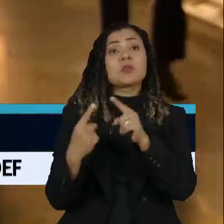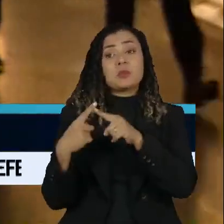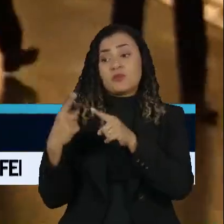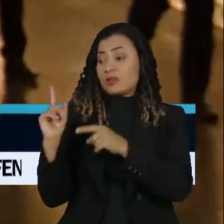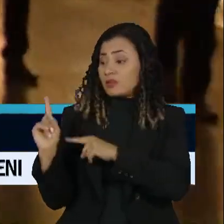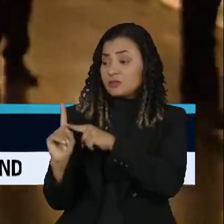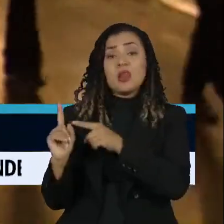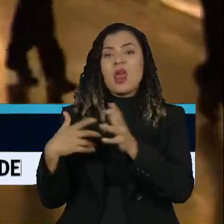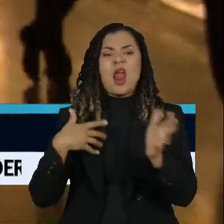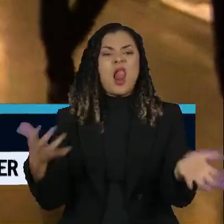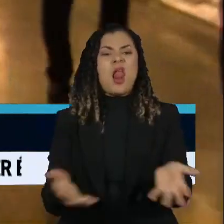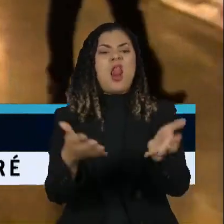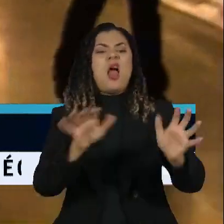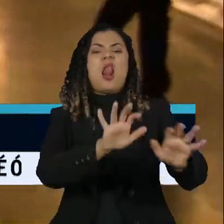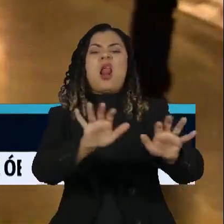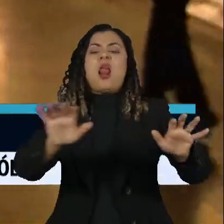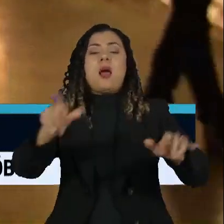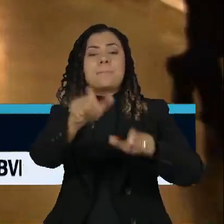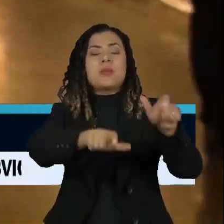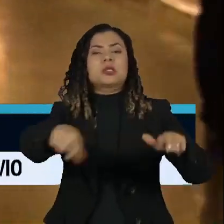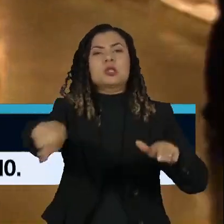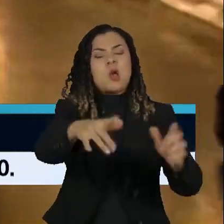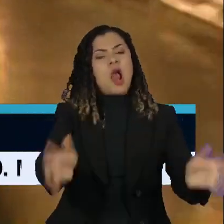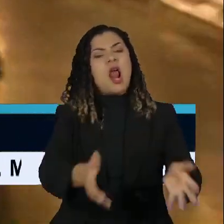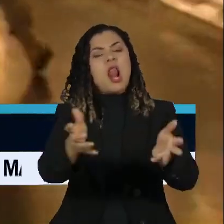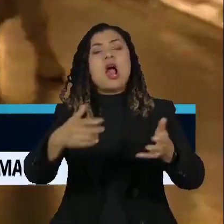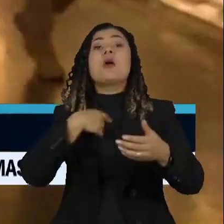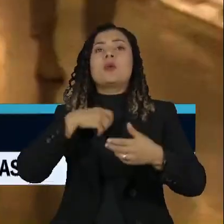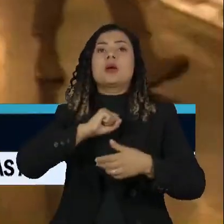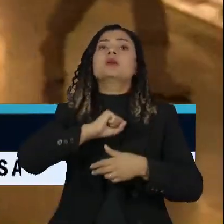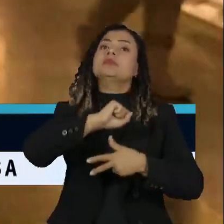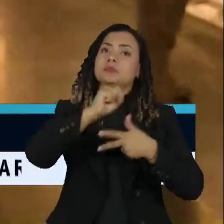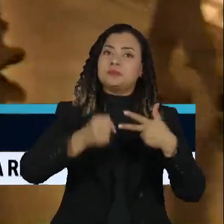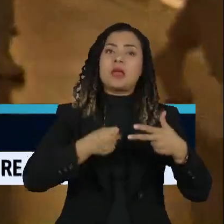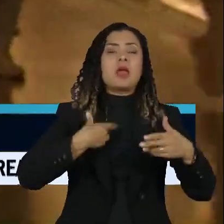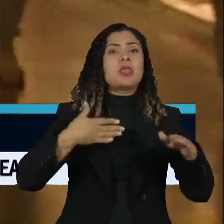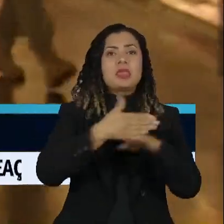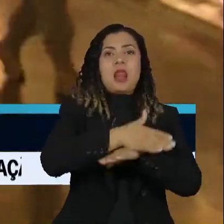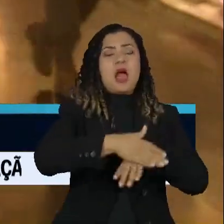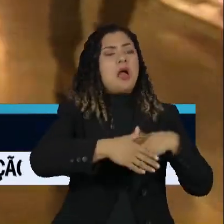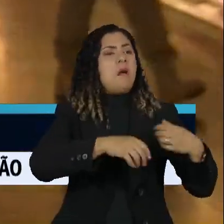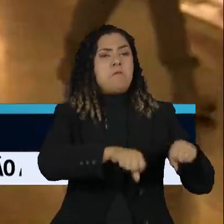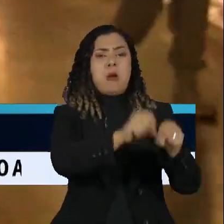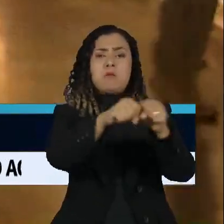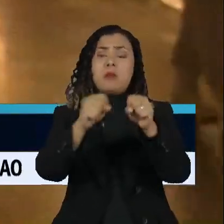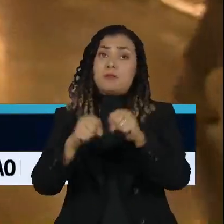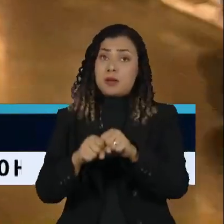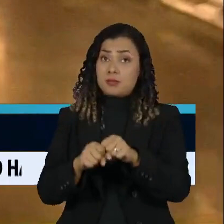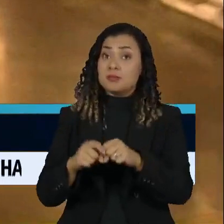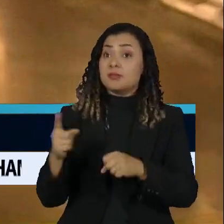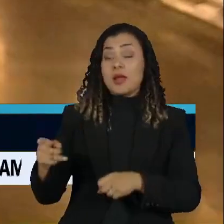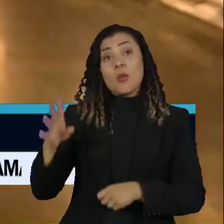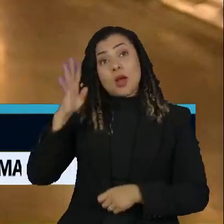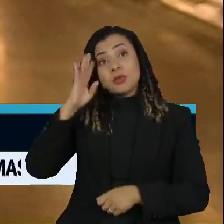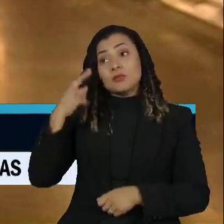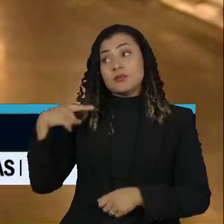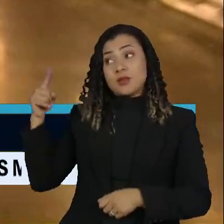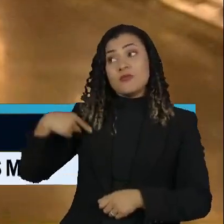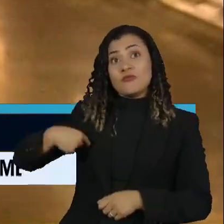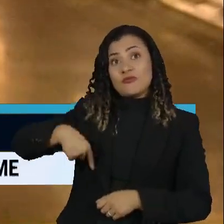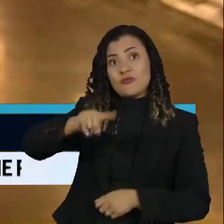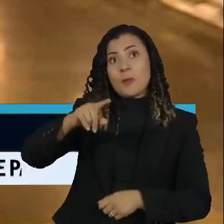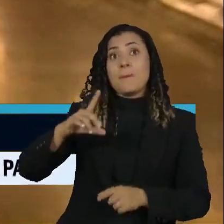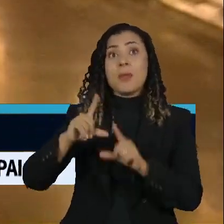os seguidores a atacar as sedes dos três poderes. Nesta quarta-feira, ele esteve no prédio da Polícia Federal